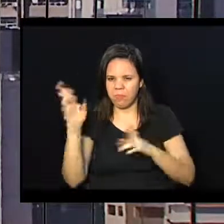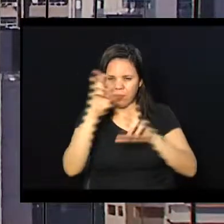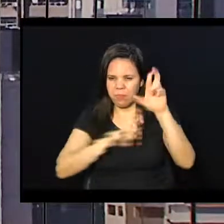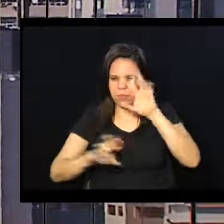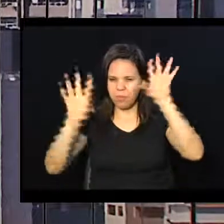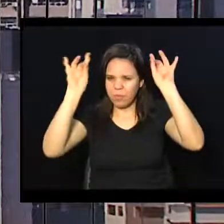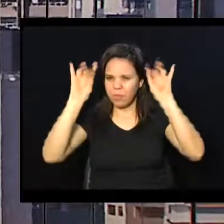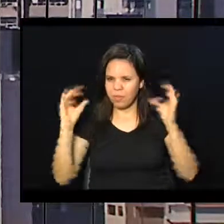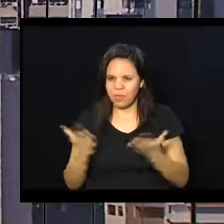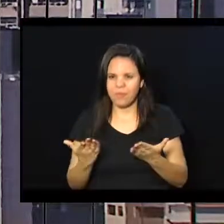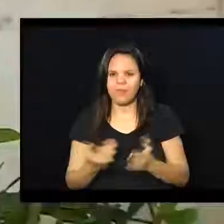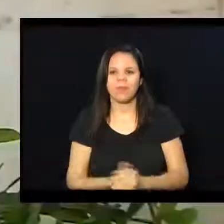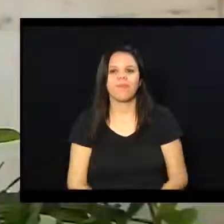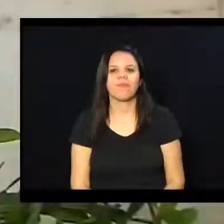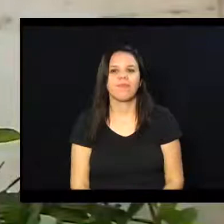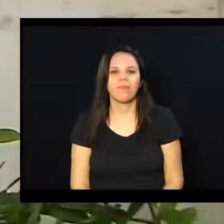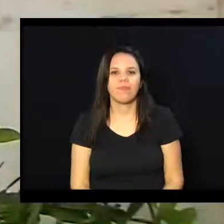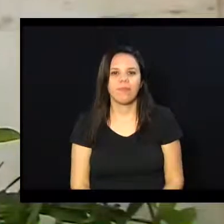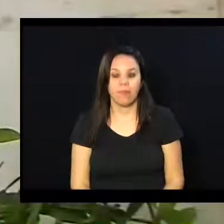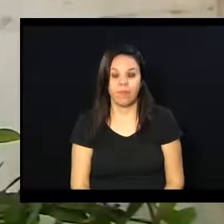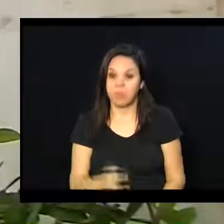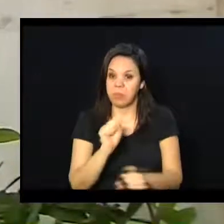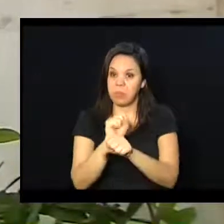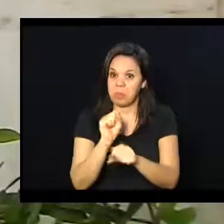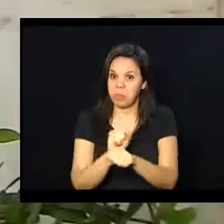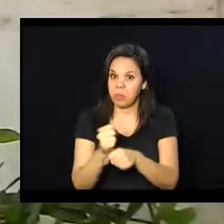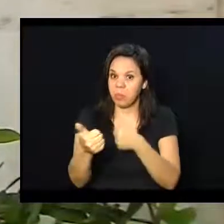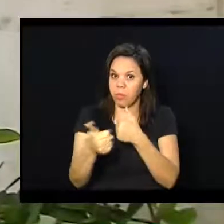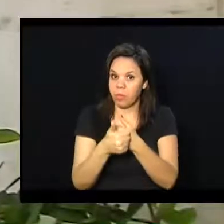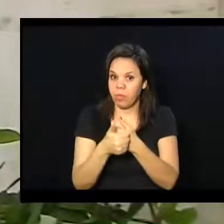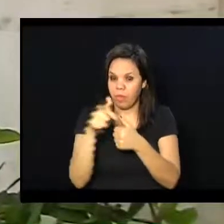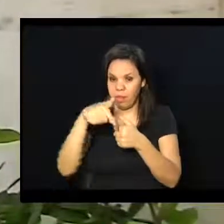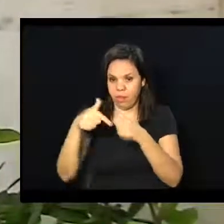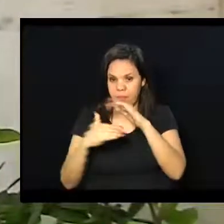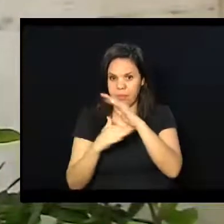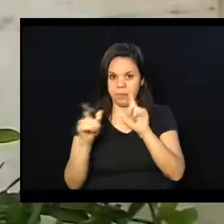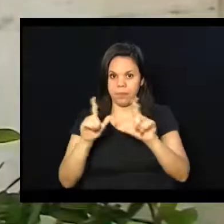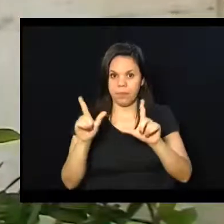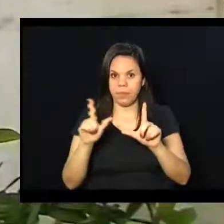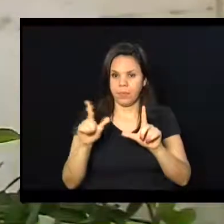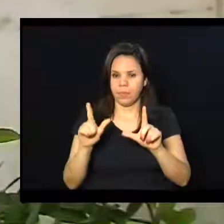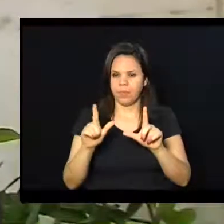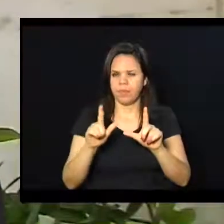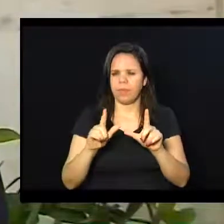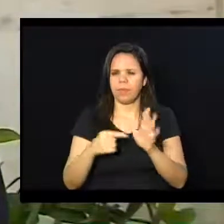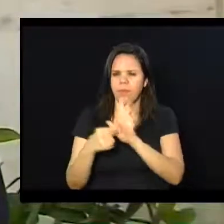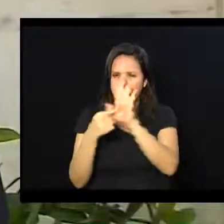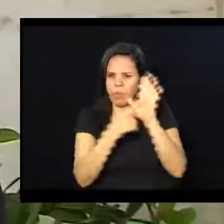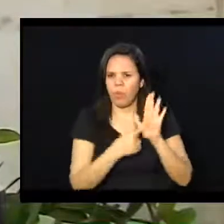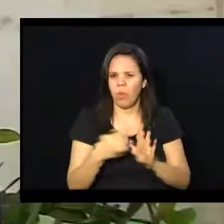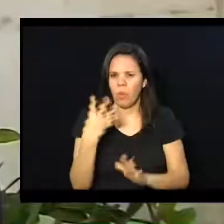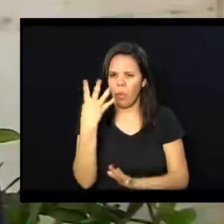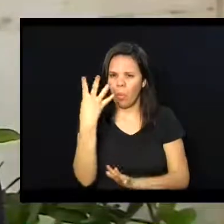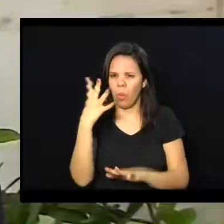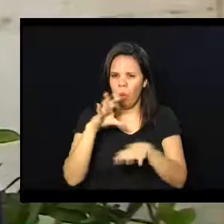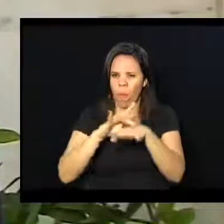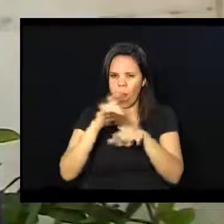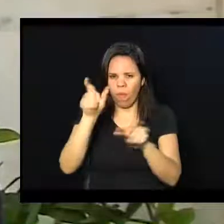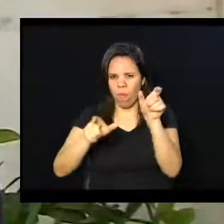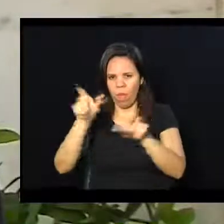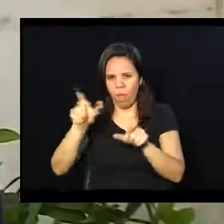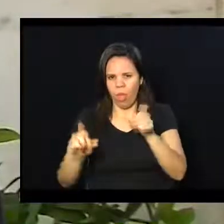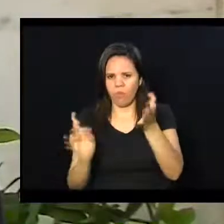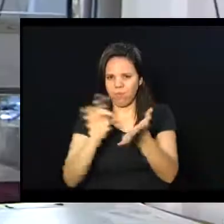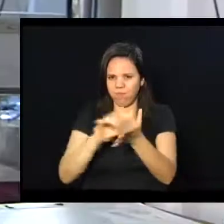os destaques de hoje. Daqui a pouco aqui no jornal Câmara Notícia a gente vai repercutir os 4 casos de sarampos que já foram confirmados